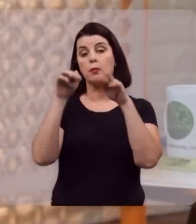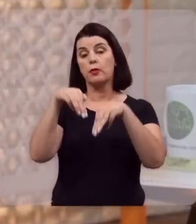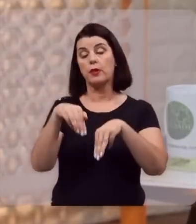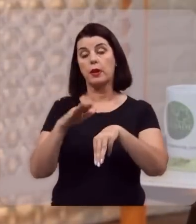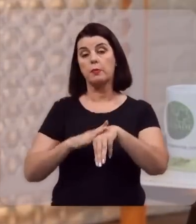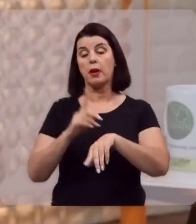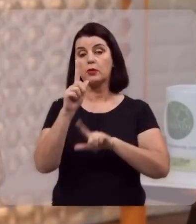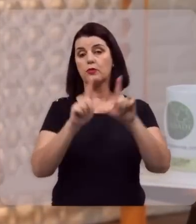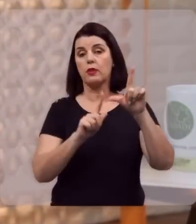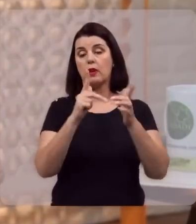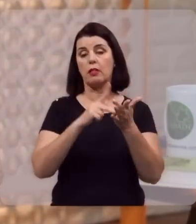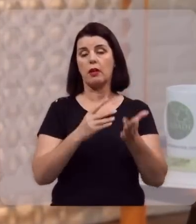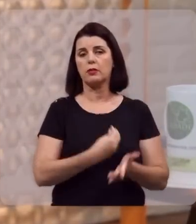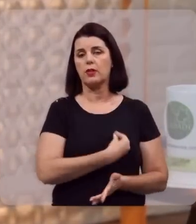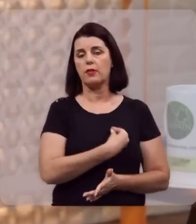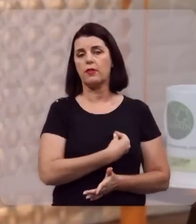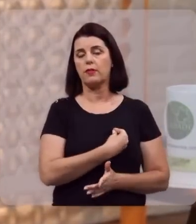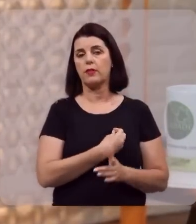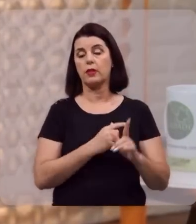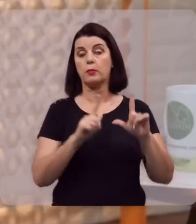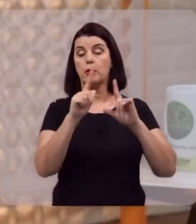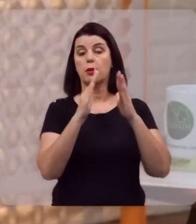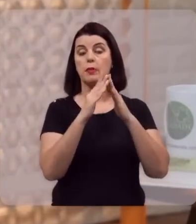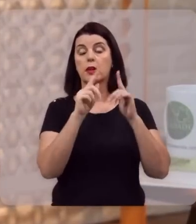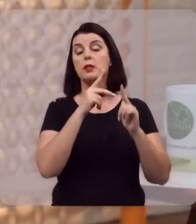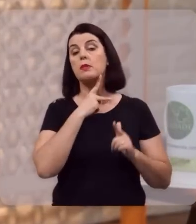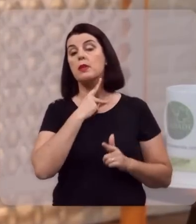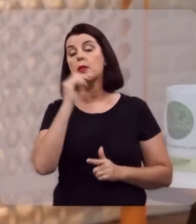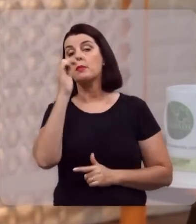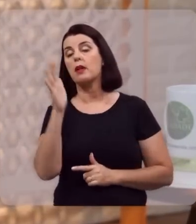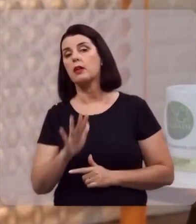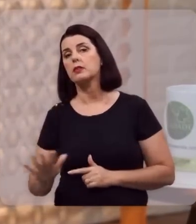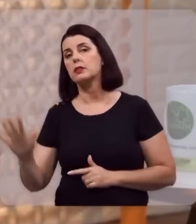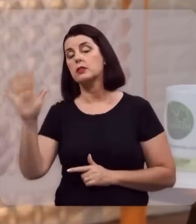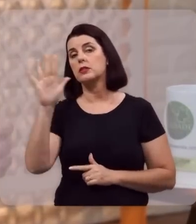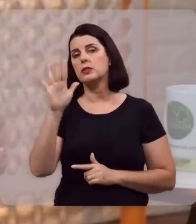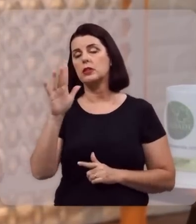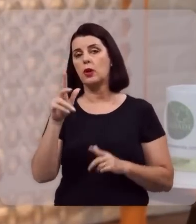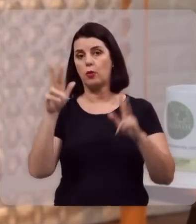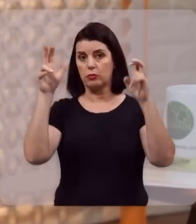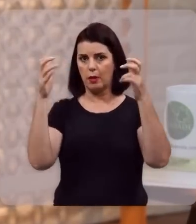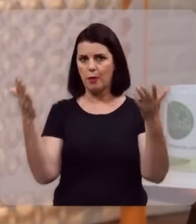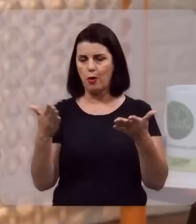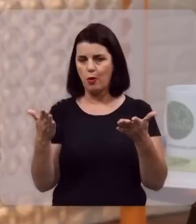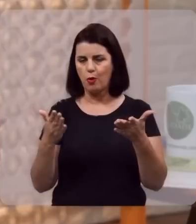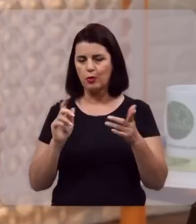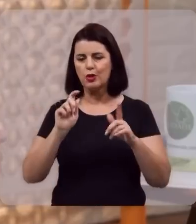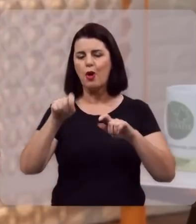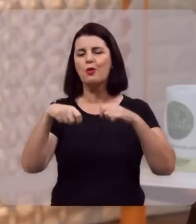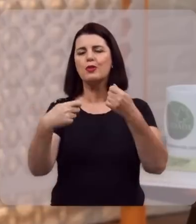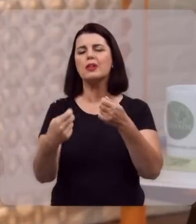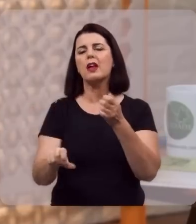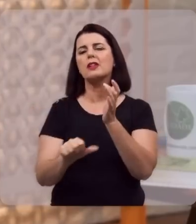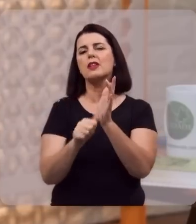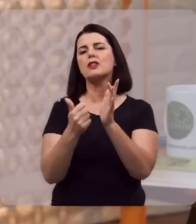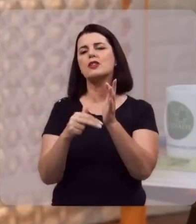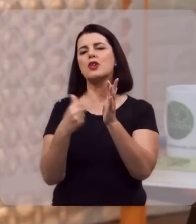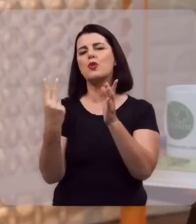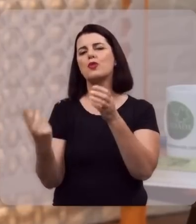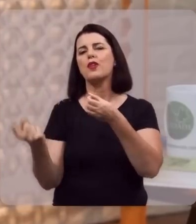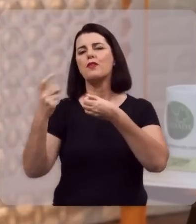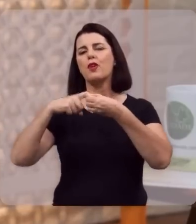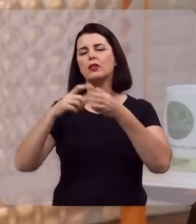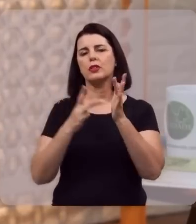Chegamos ao final de mais um Verdade e Vida, programa da Igreja Presbiteriana do Brasil. Temática de hoje: os sinais da